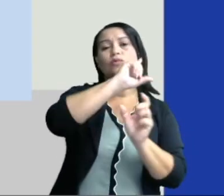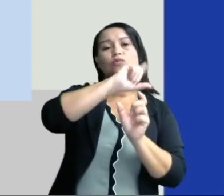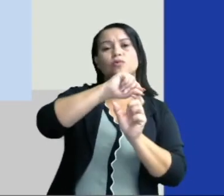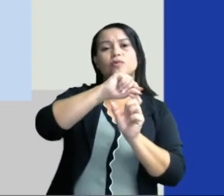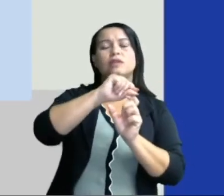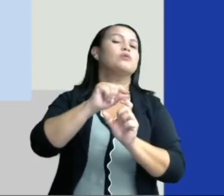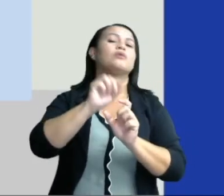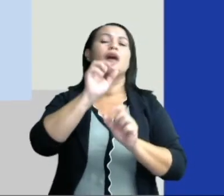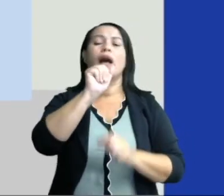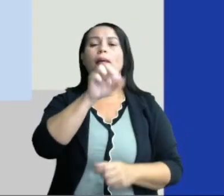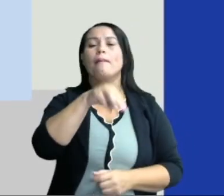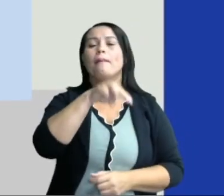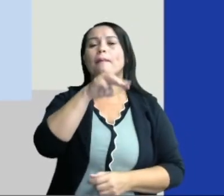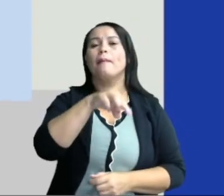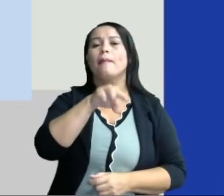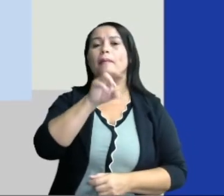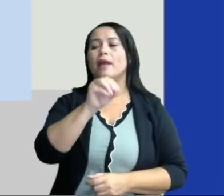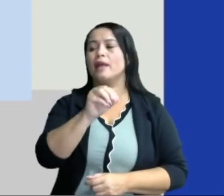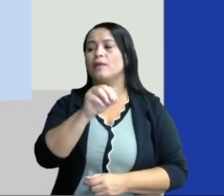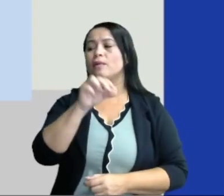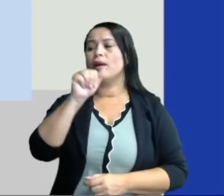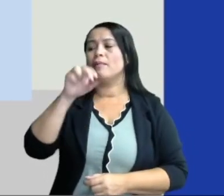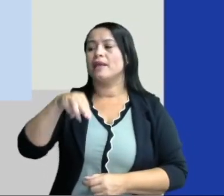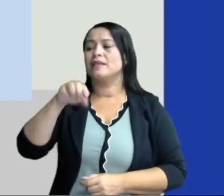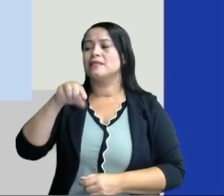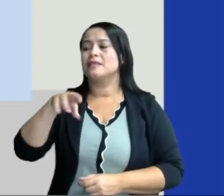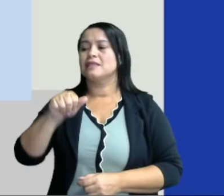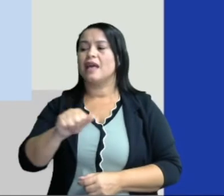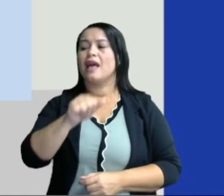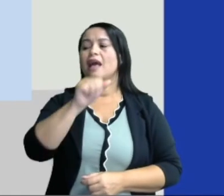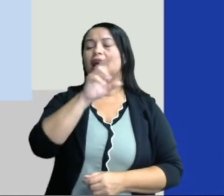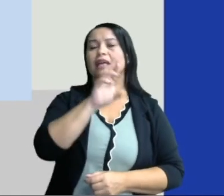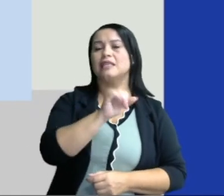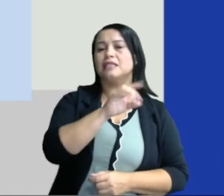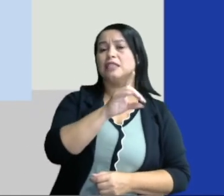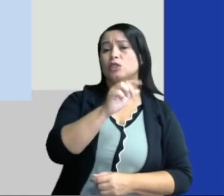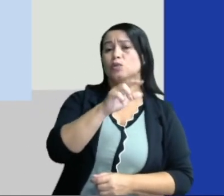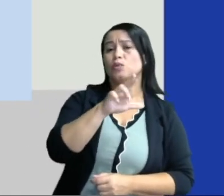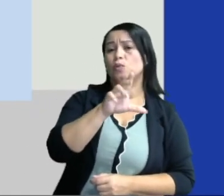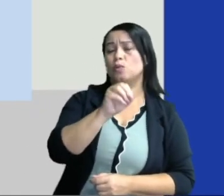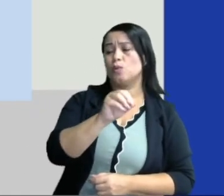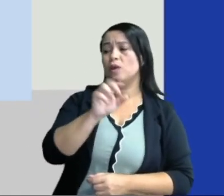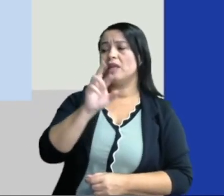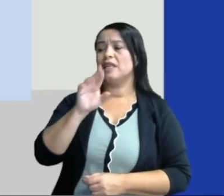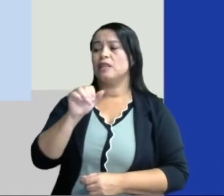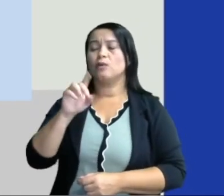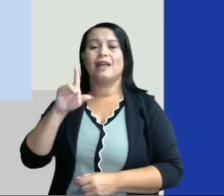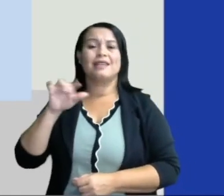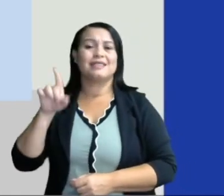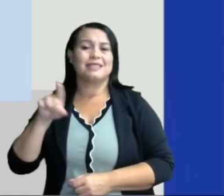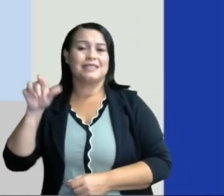Ameno, amenizar, ridículo, ridicularizar